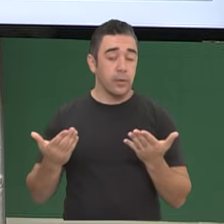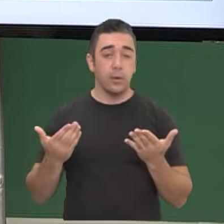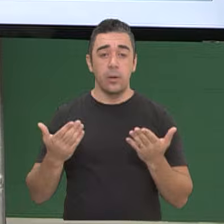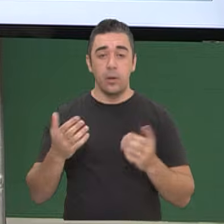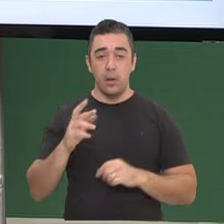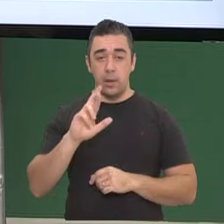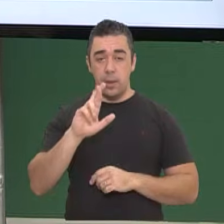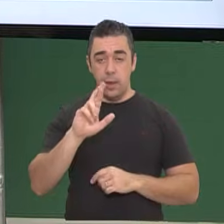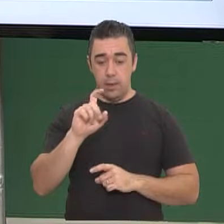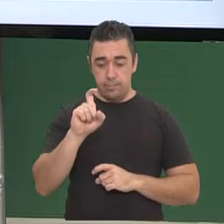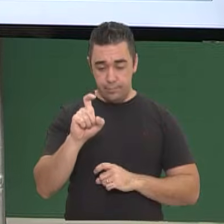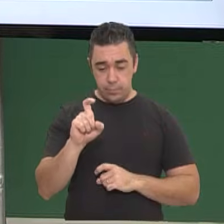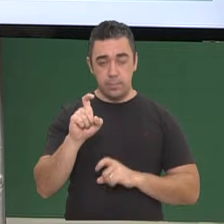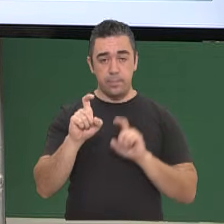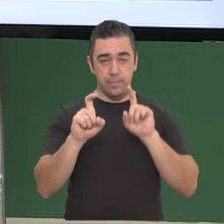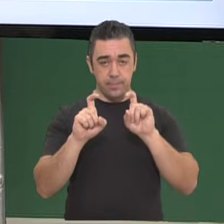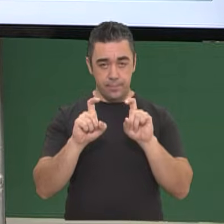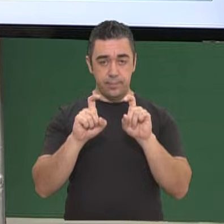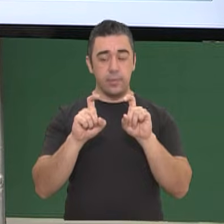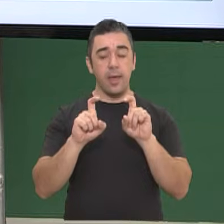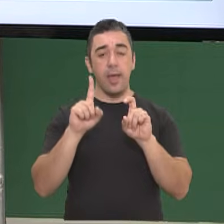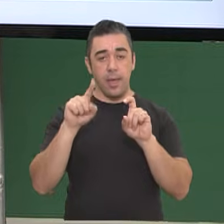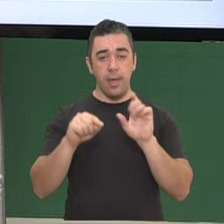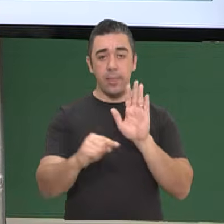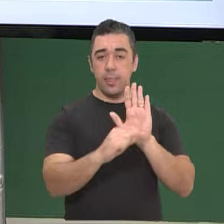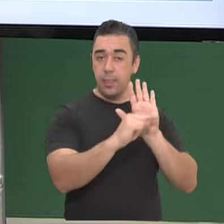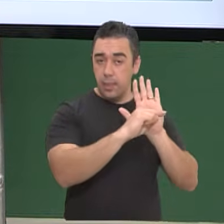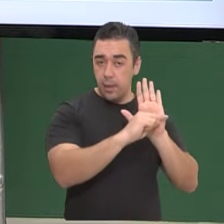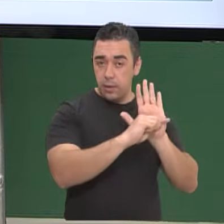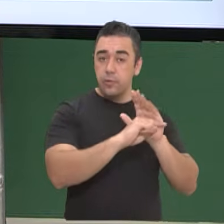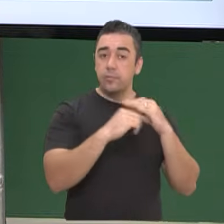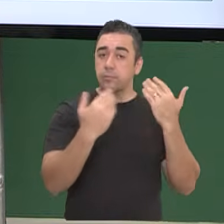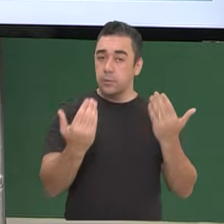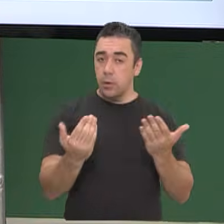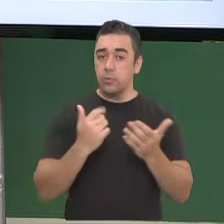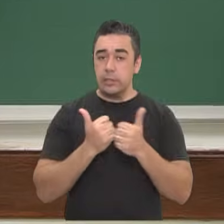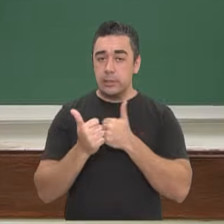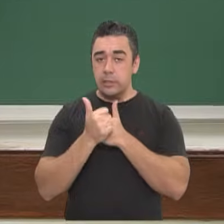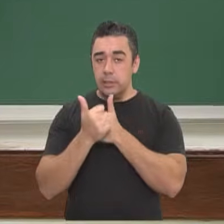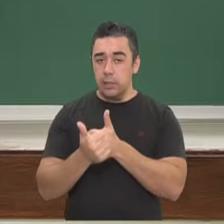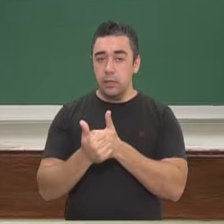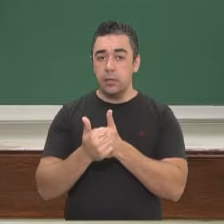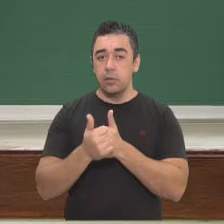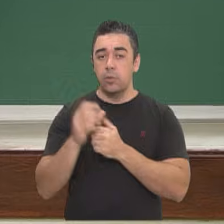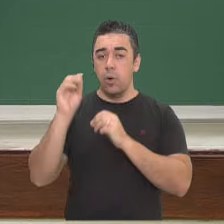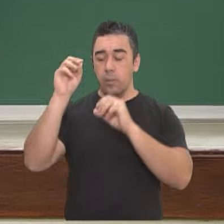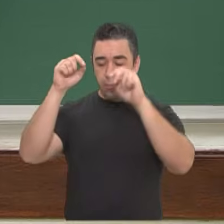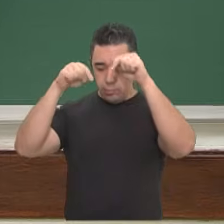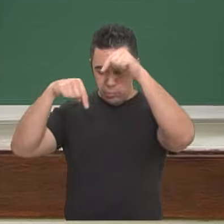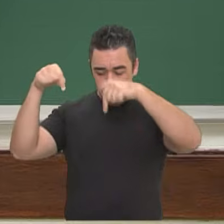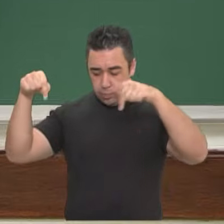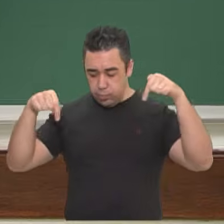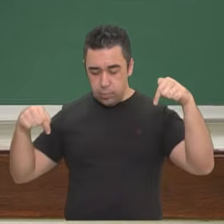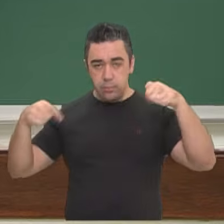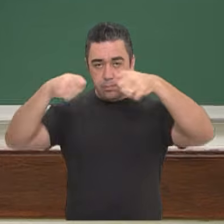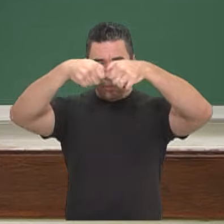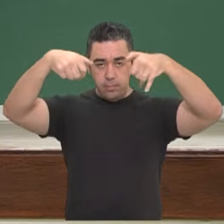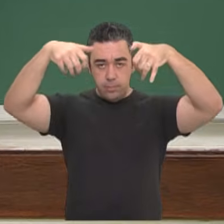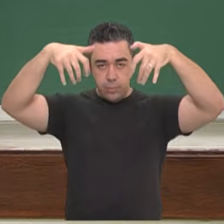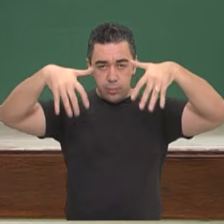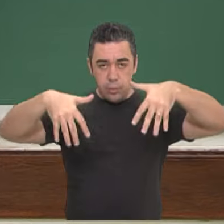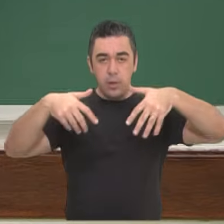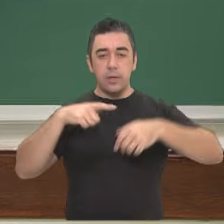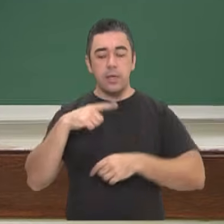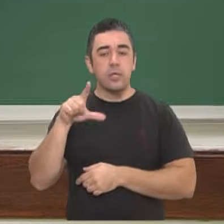do fator RH e fenótipo RH negativo. Com base no heredograma, determine os genótipos dos indivíduos 1, 2,